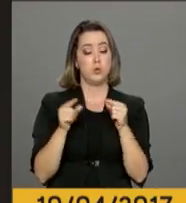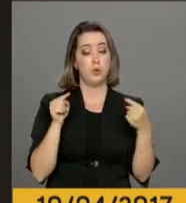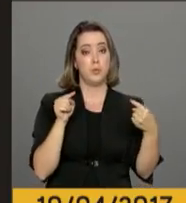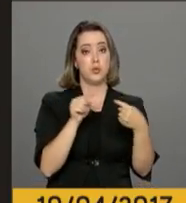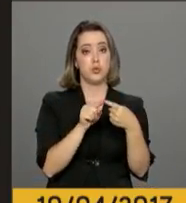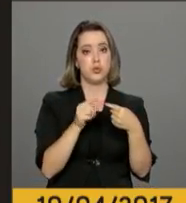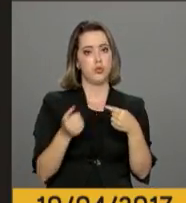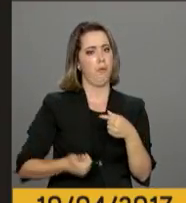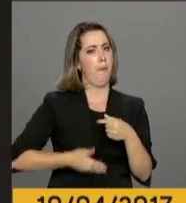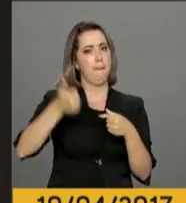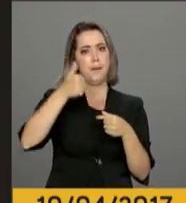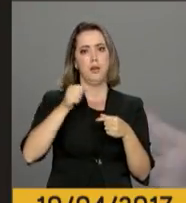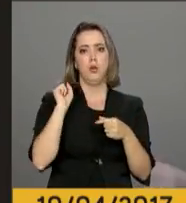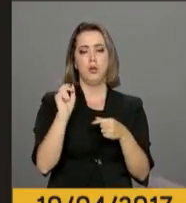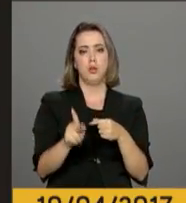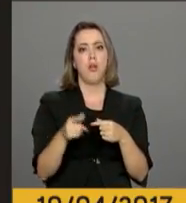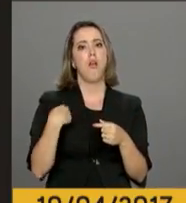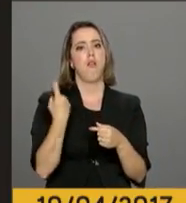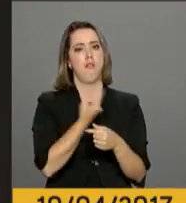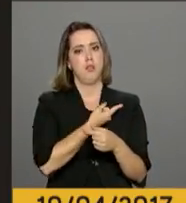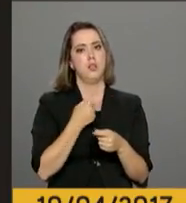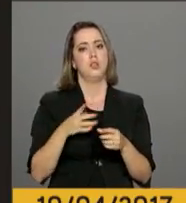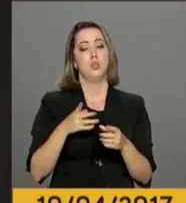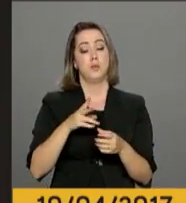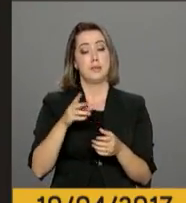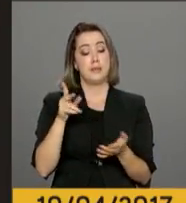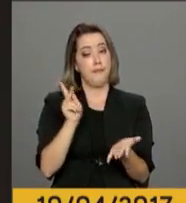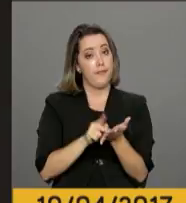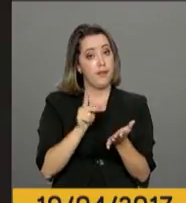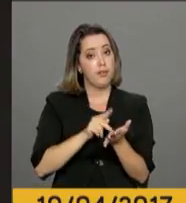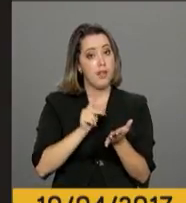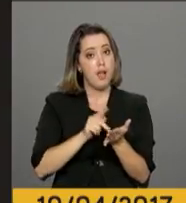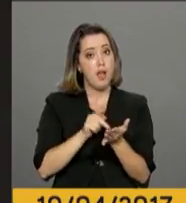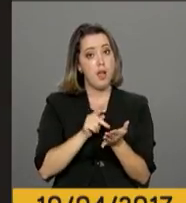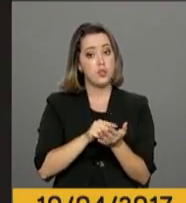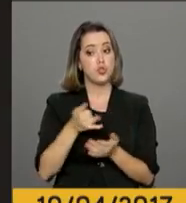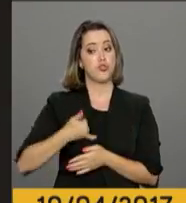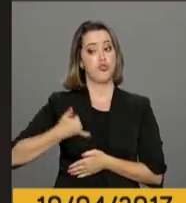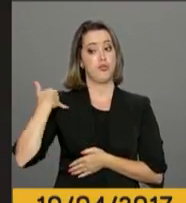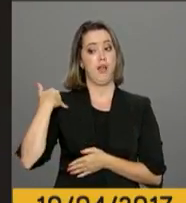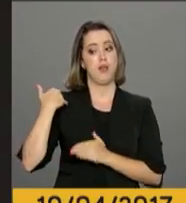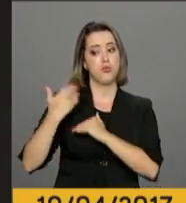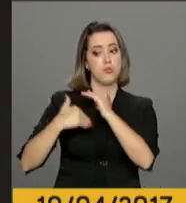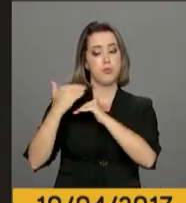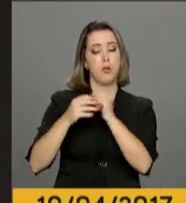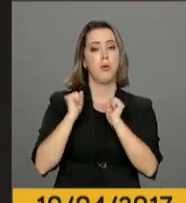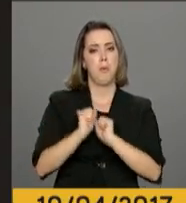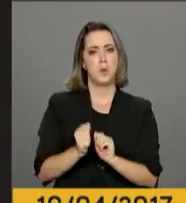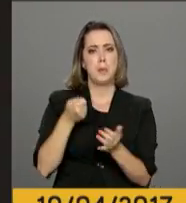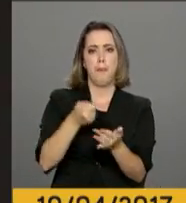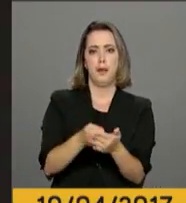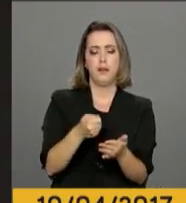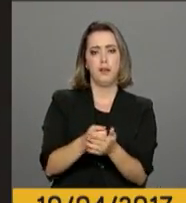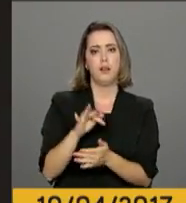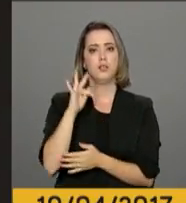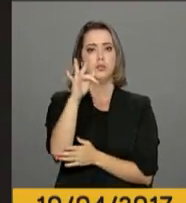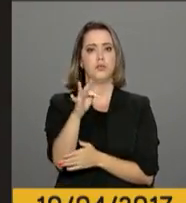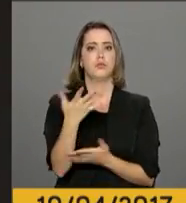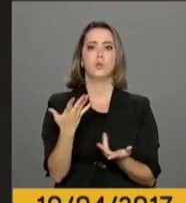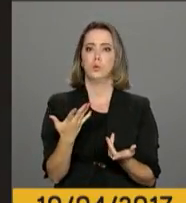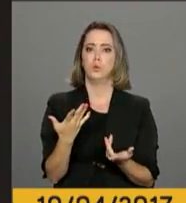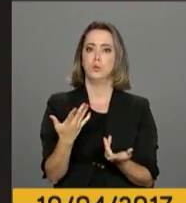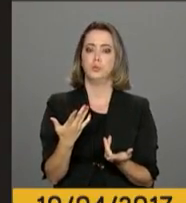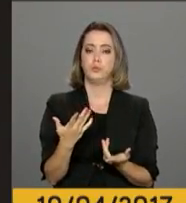a Previdência à nossa realidade demográfica, tornando-a financeiramente sustentável e salvando-a da